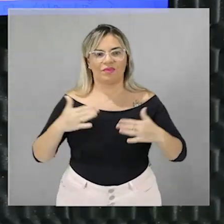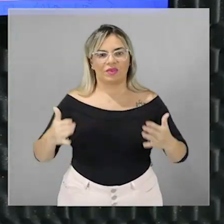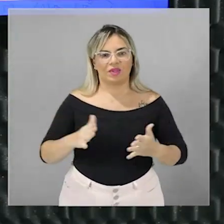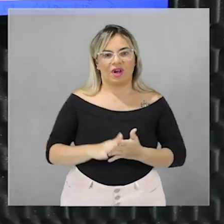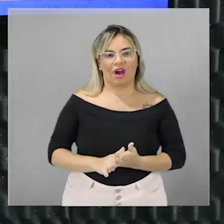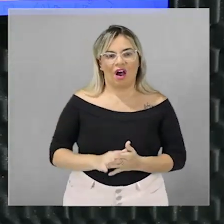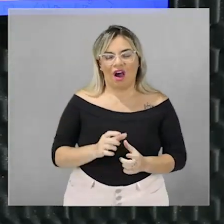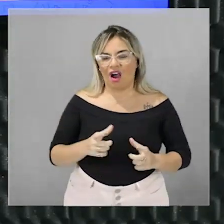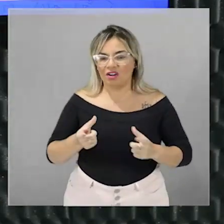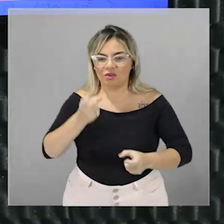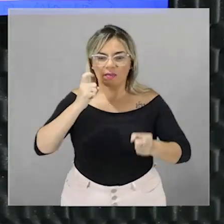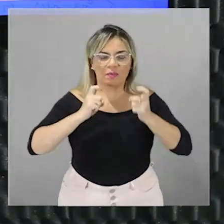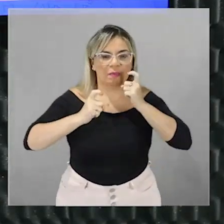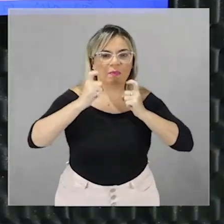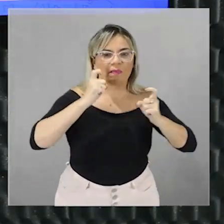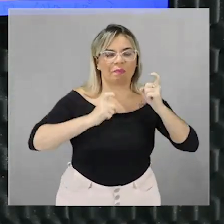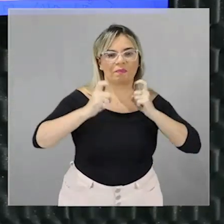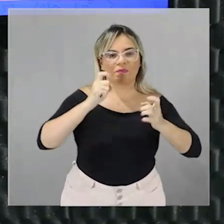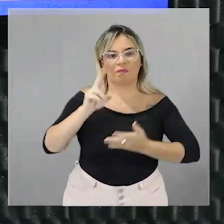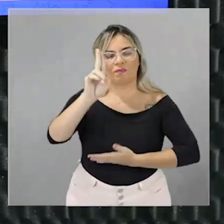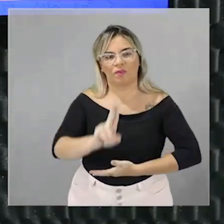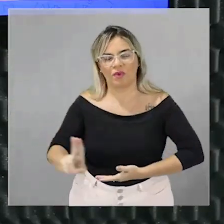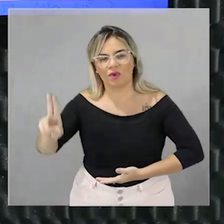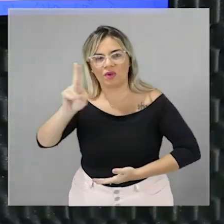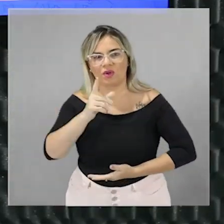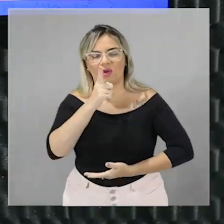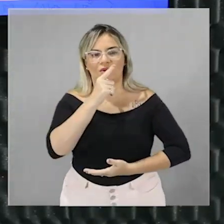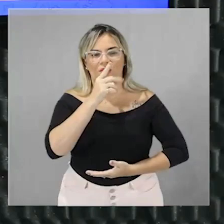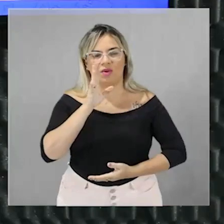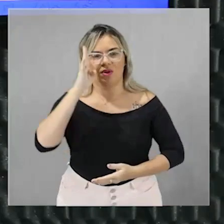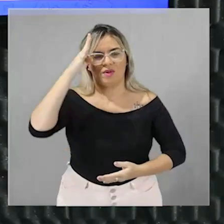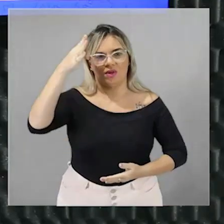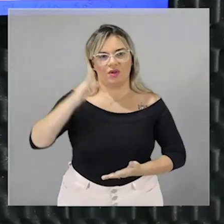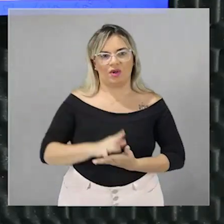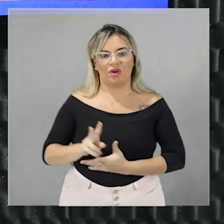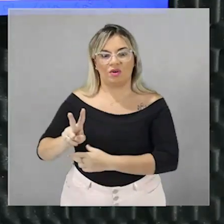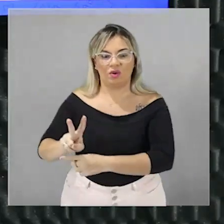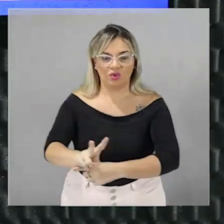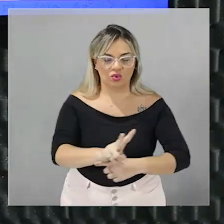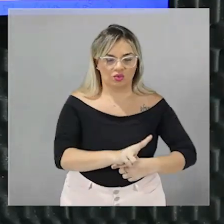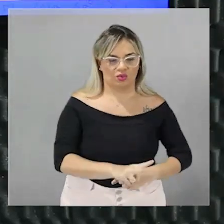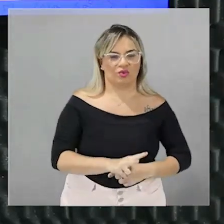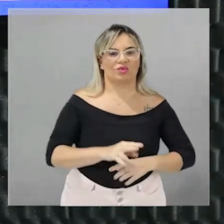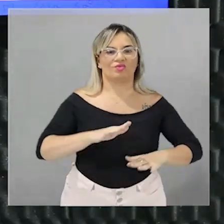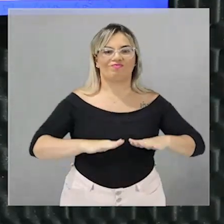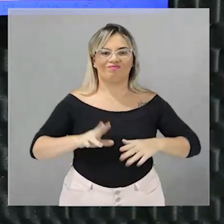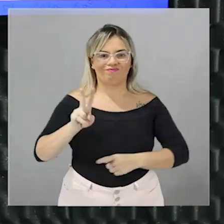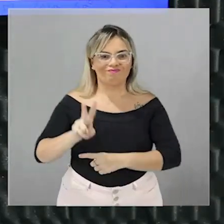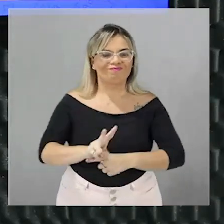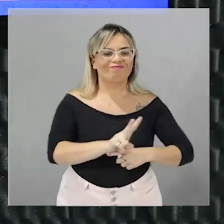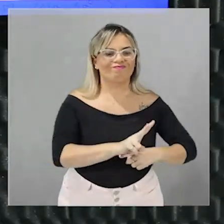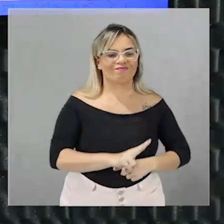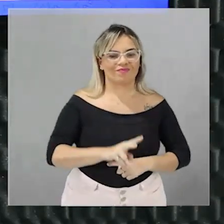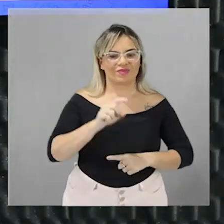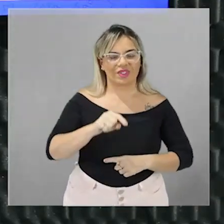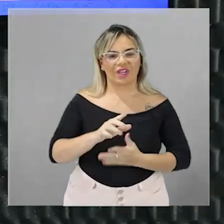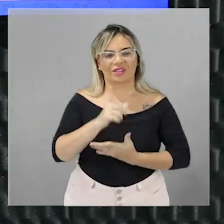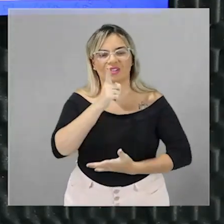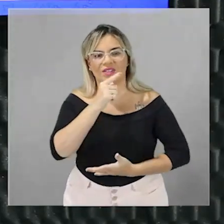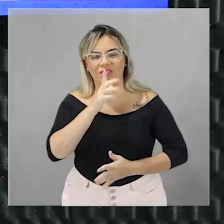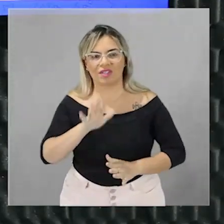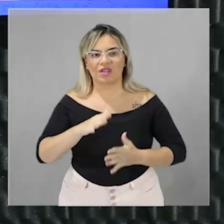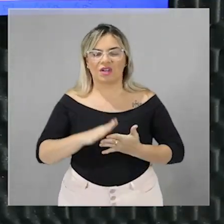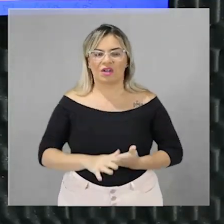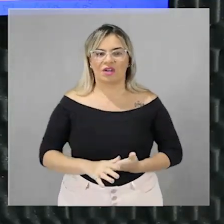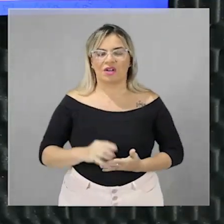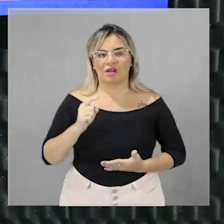grande preocupação, né, da utilização da água e principalmente a sua preservação. Porque, embora ela possa ser reaproveitada,